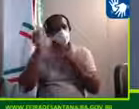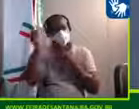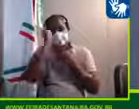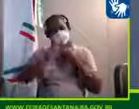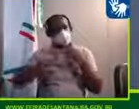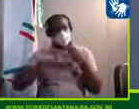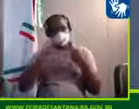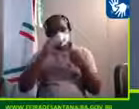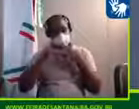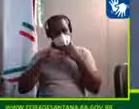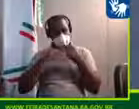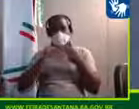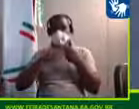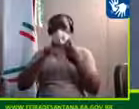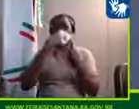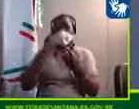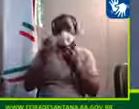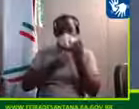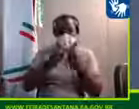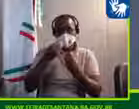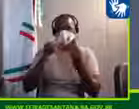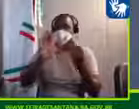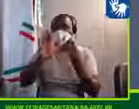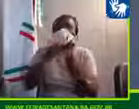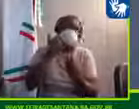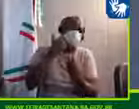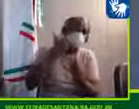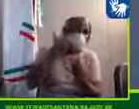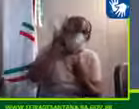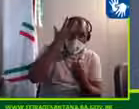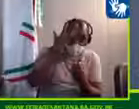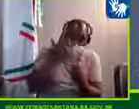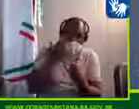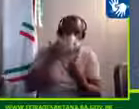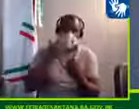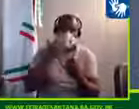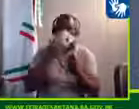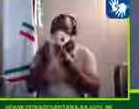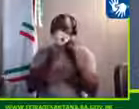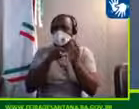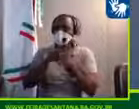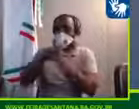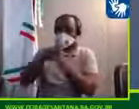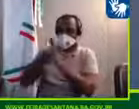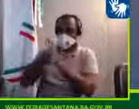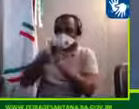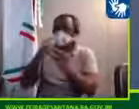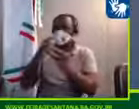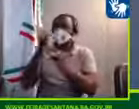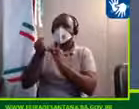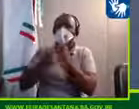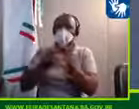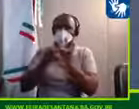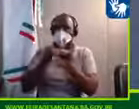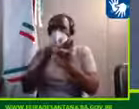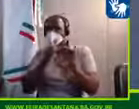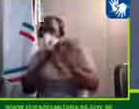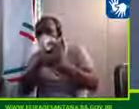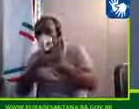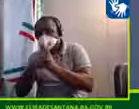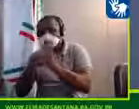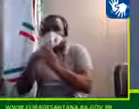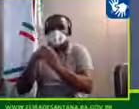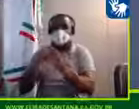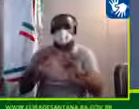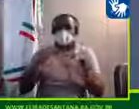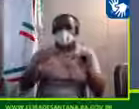poder ser feito uma medida. Mas amanhã, espero que nós façamos uma avaliação, mas avalio, de toda sorte, como